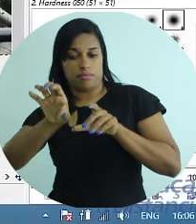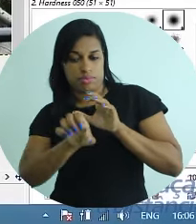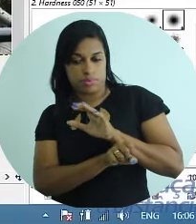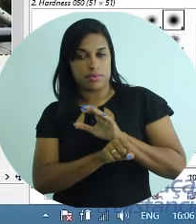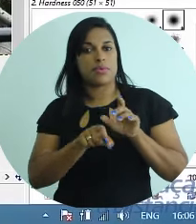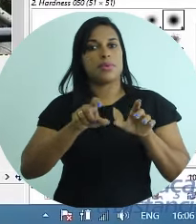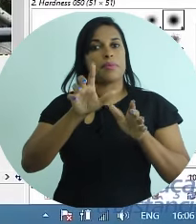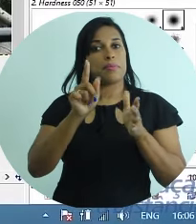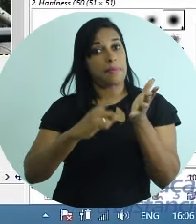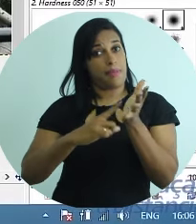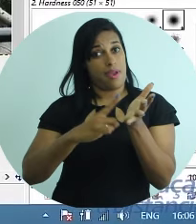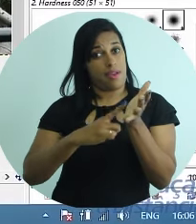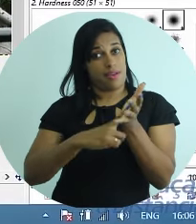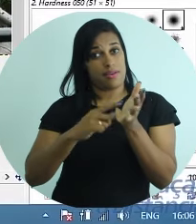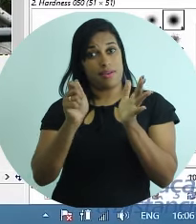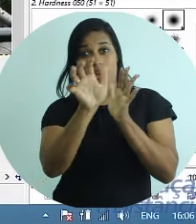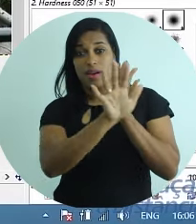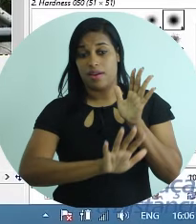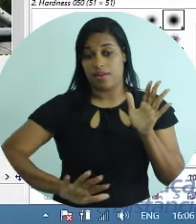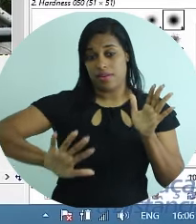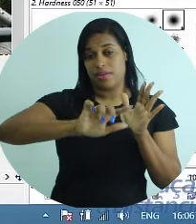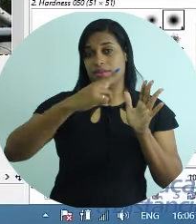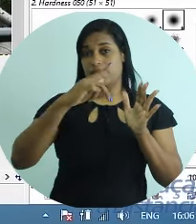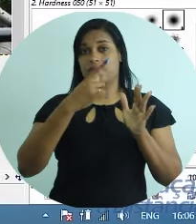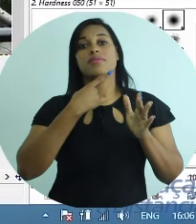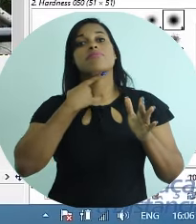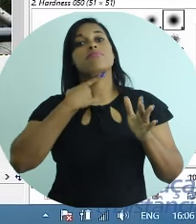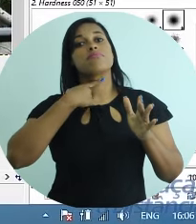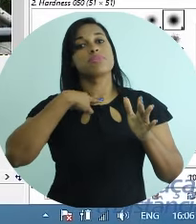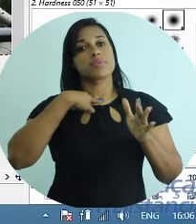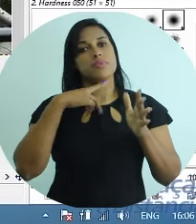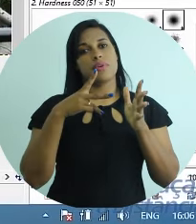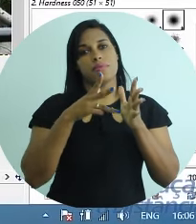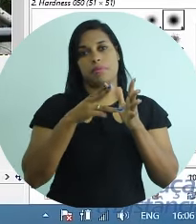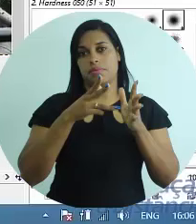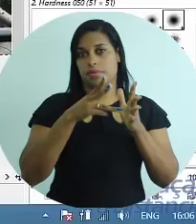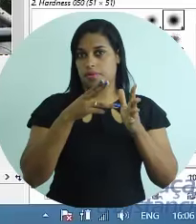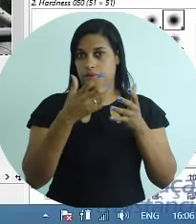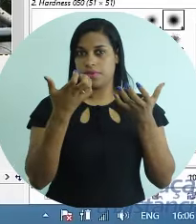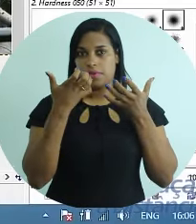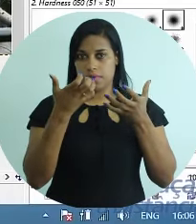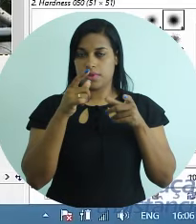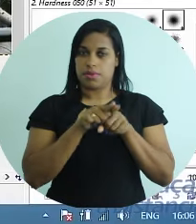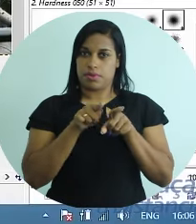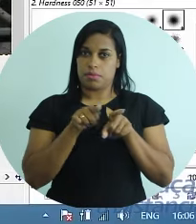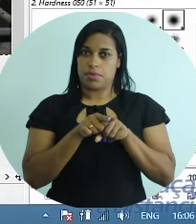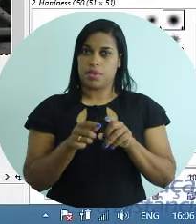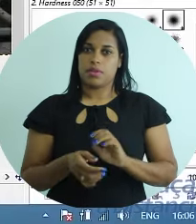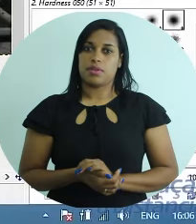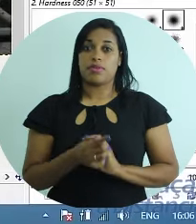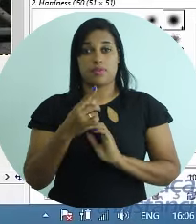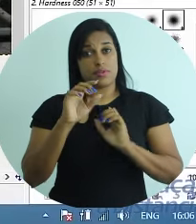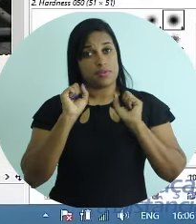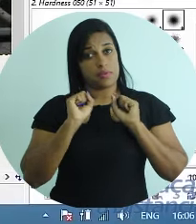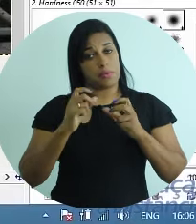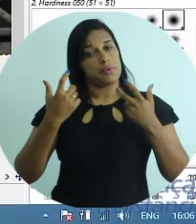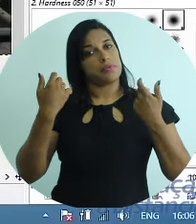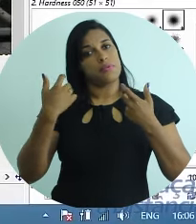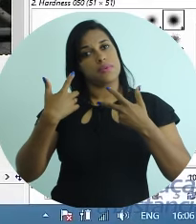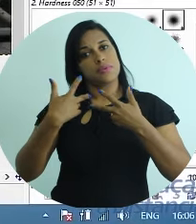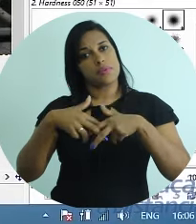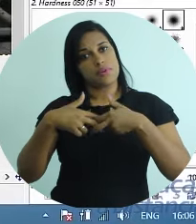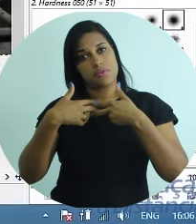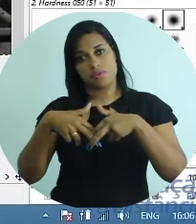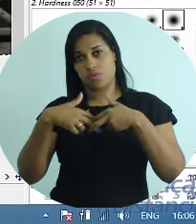marcar a área que você deseja que seja a área que você vai querer cortar. Você pode fazer ajustes